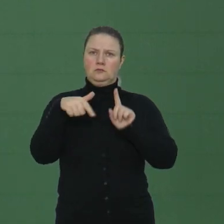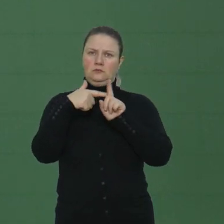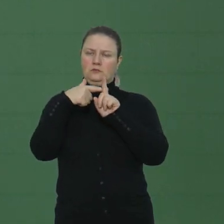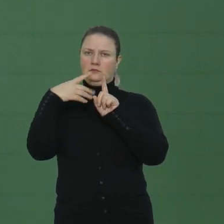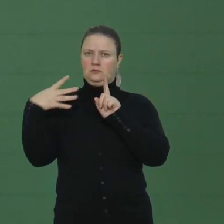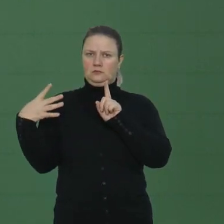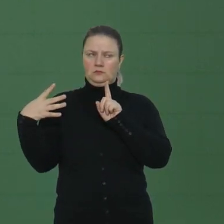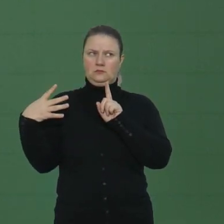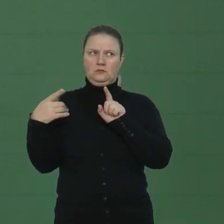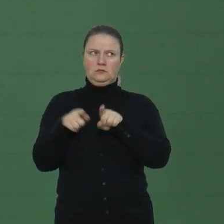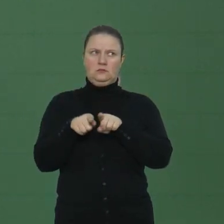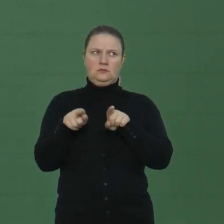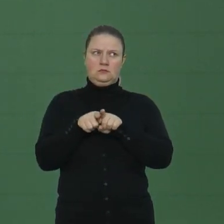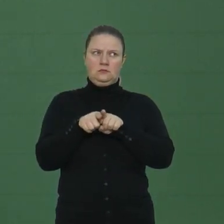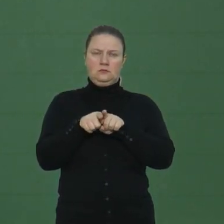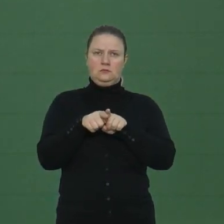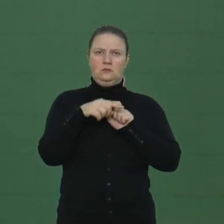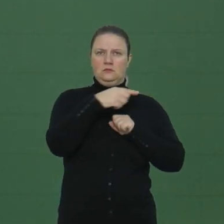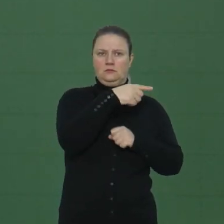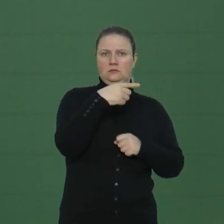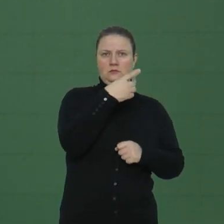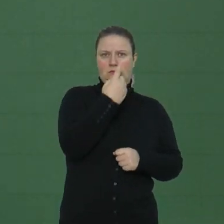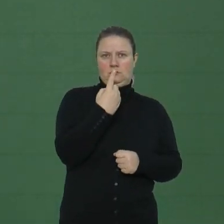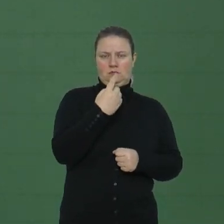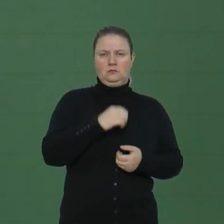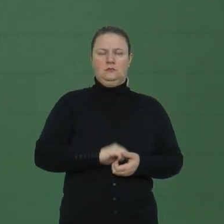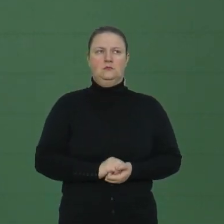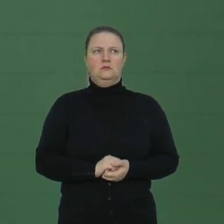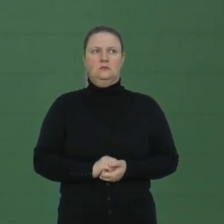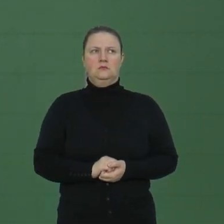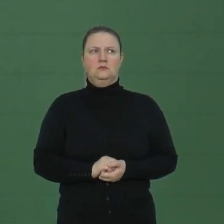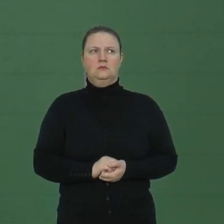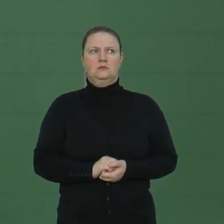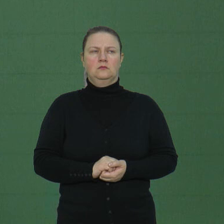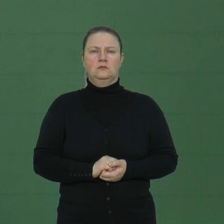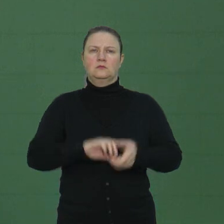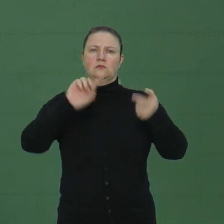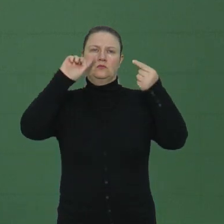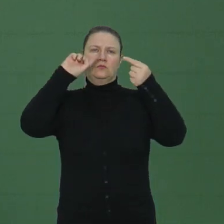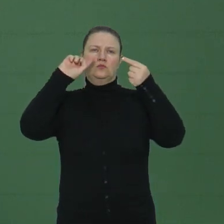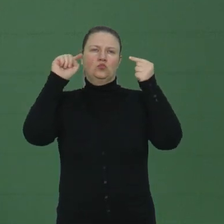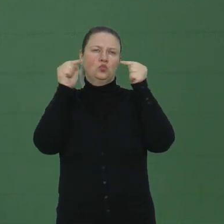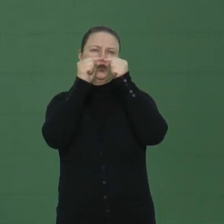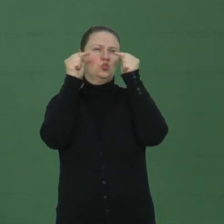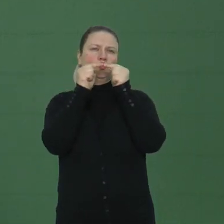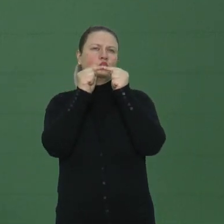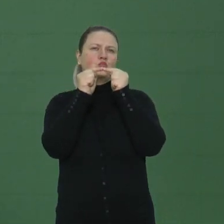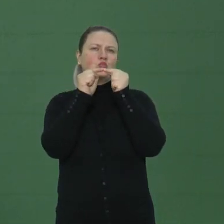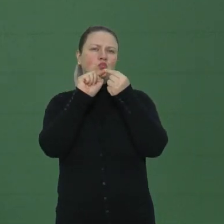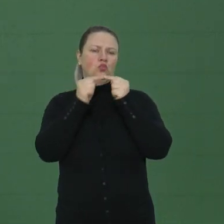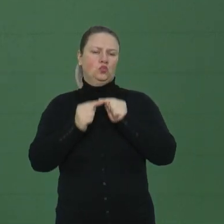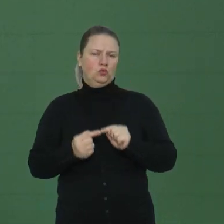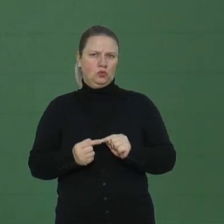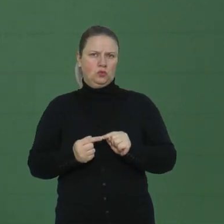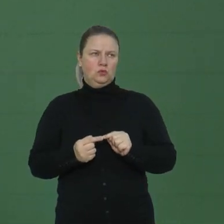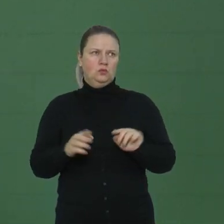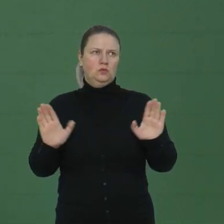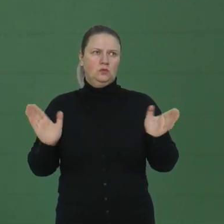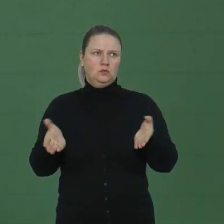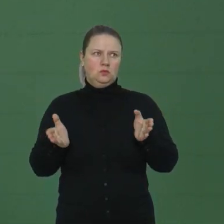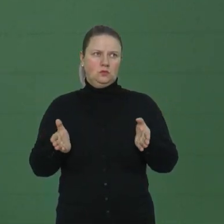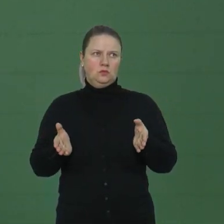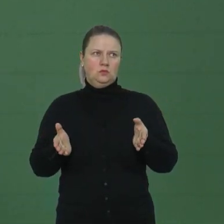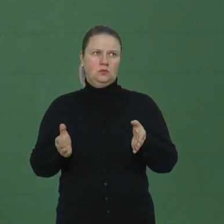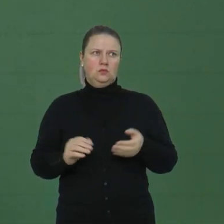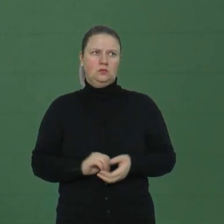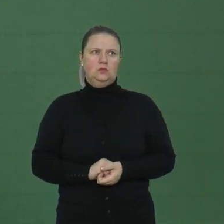quem? Com o menos 1, ok? Quando eu faço essa relação, eu vou aqui deixar somente o x aqui, porque